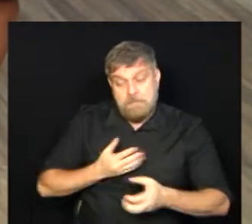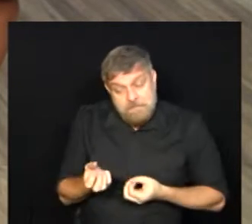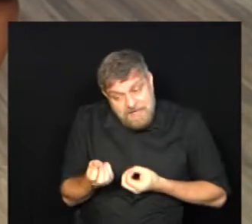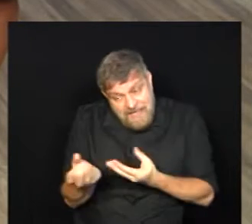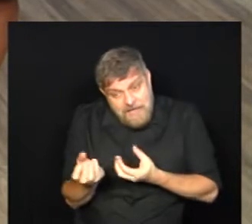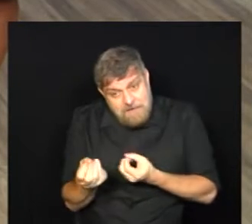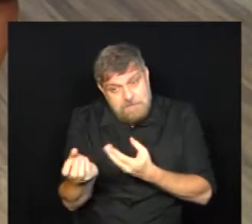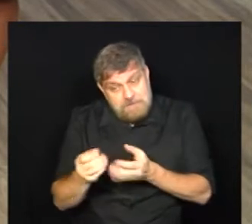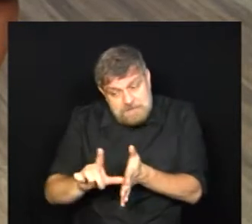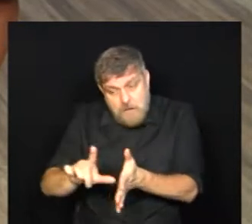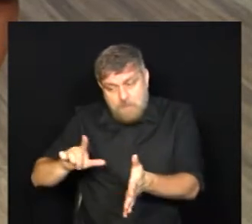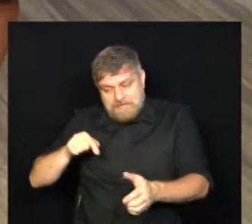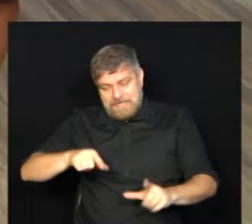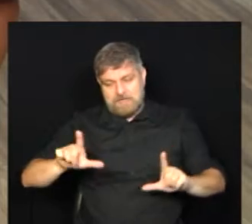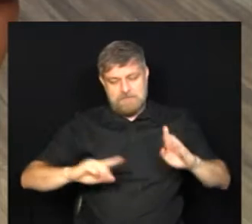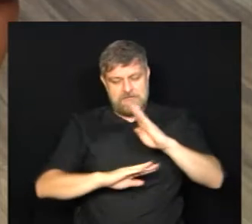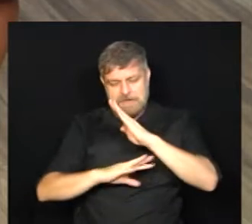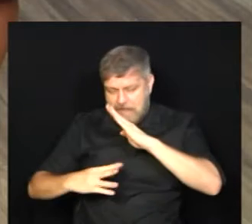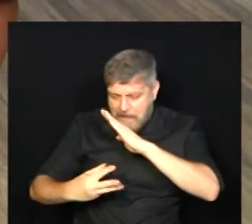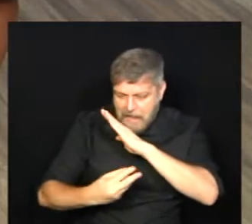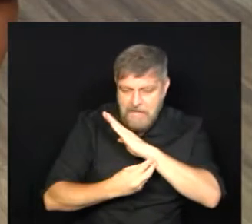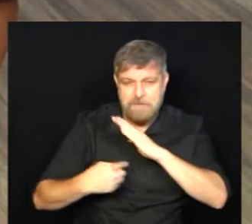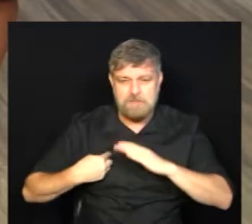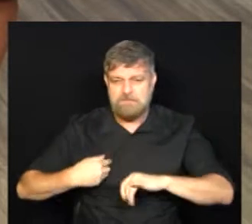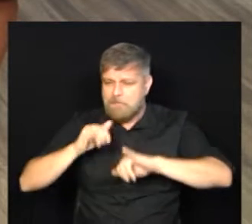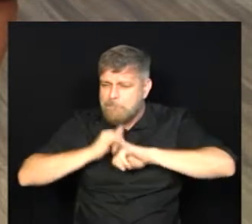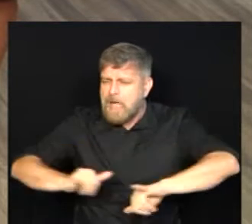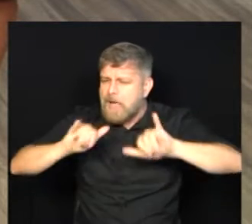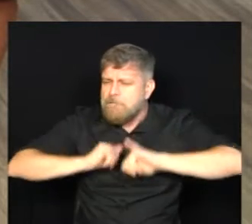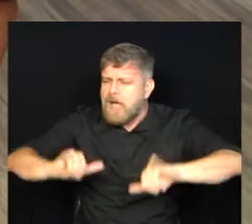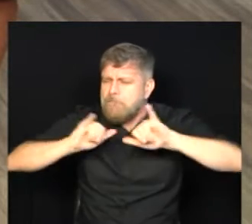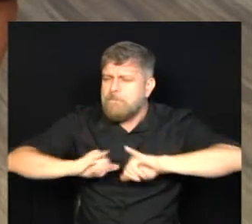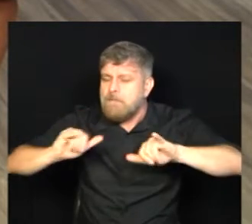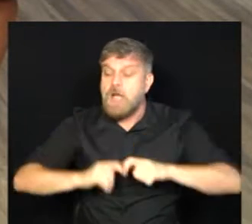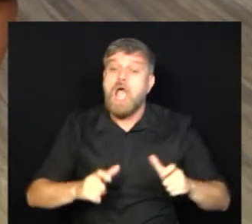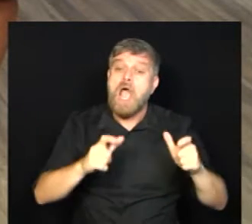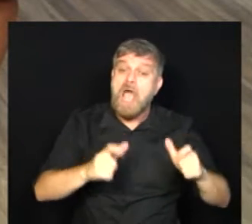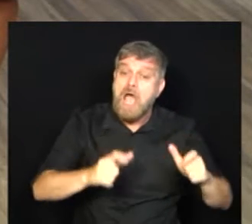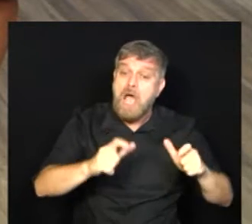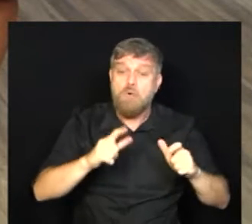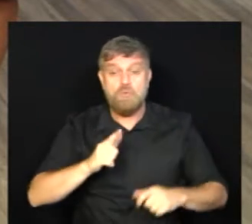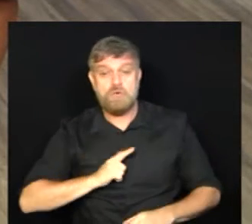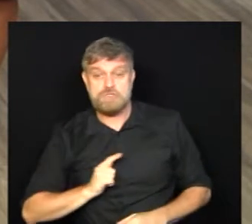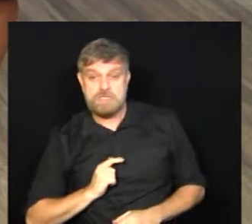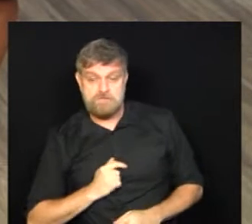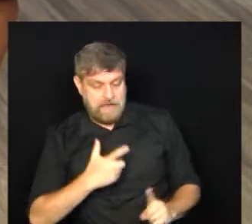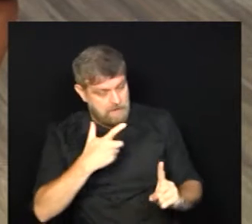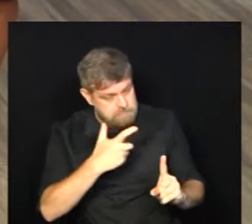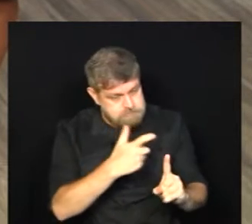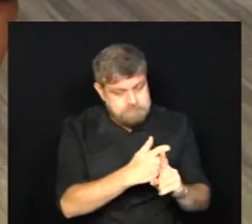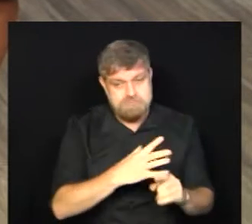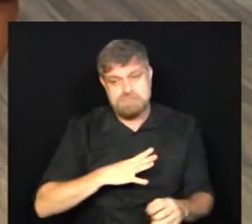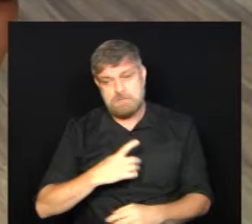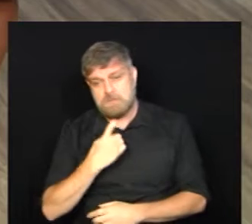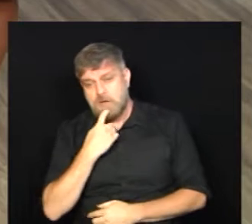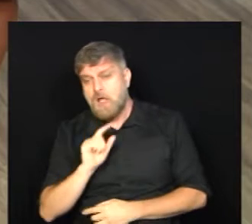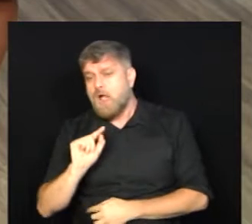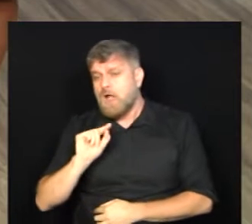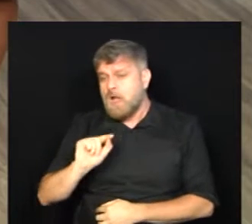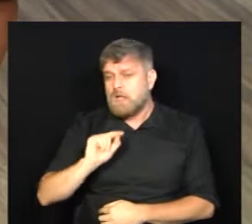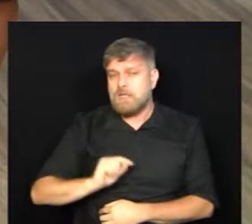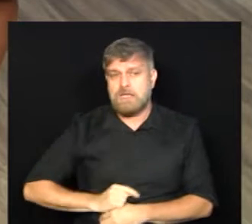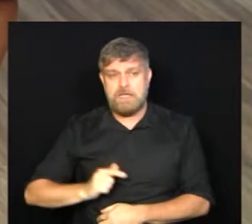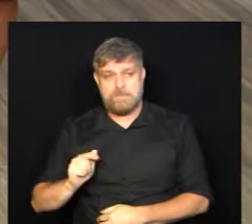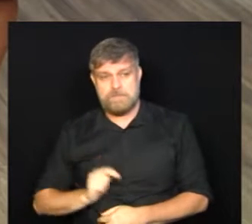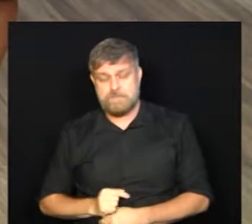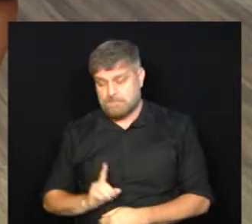informações. E aqui no Câmara Total a gente vai informar tudo certinho, onde vai acontecer na cidade de Campinas, a ordem